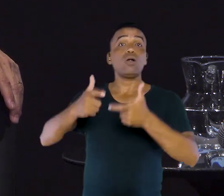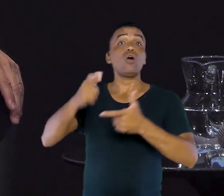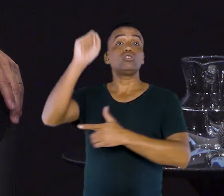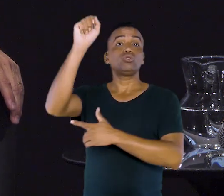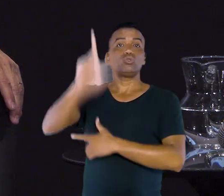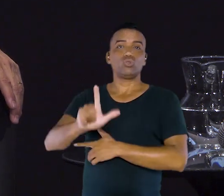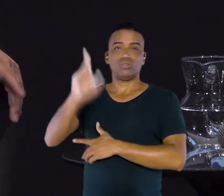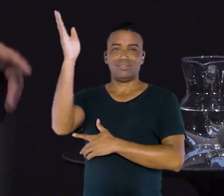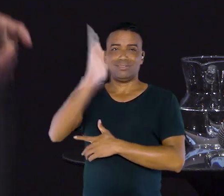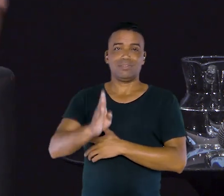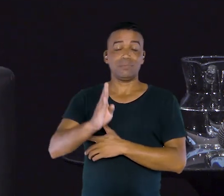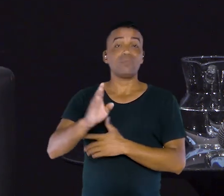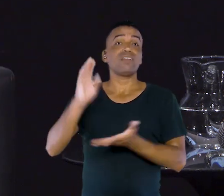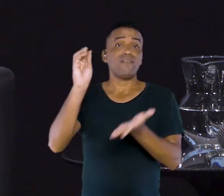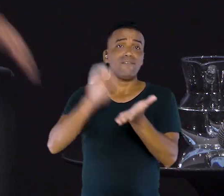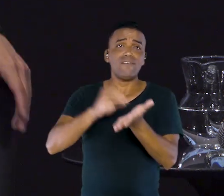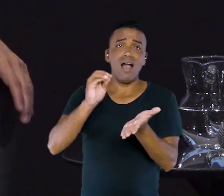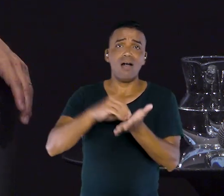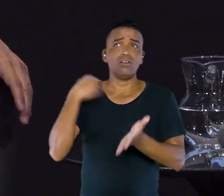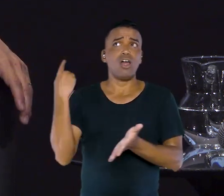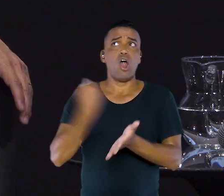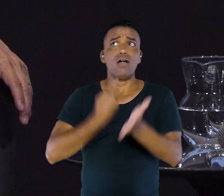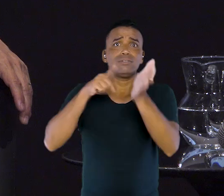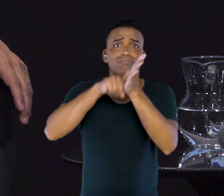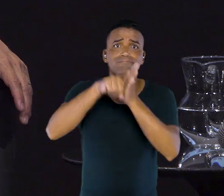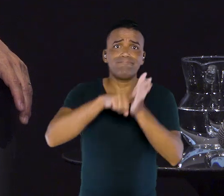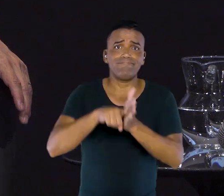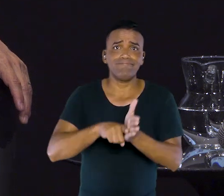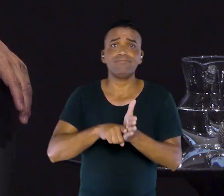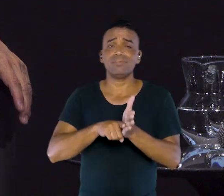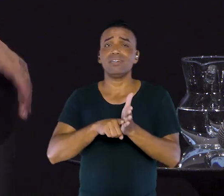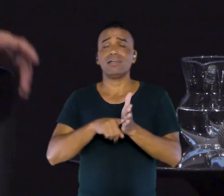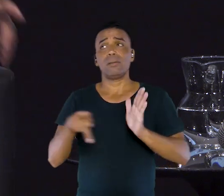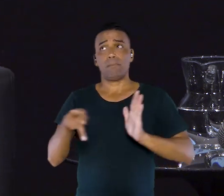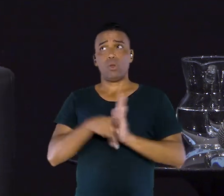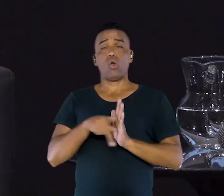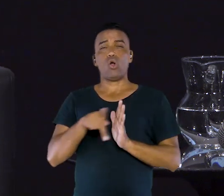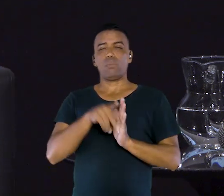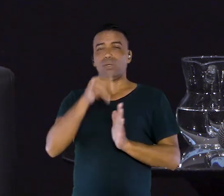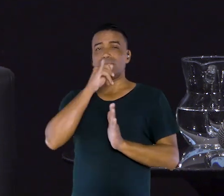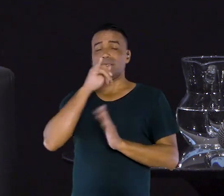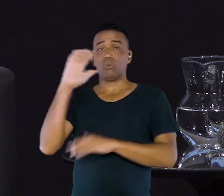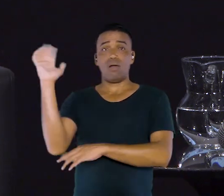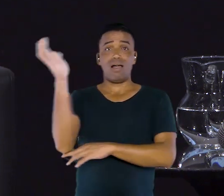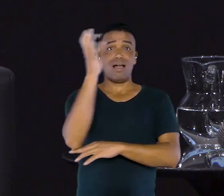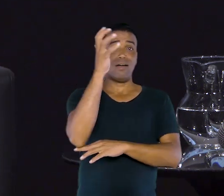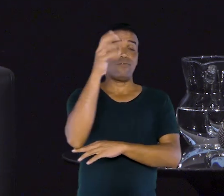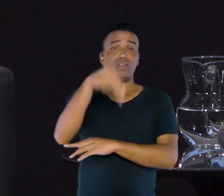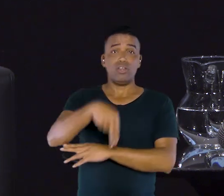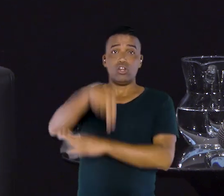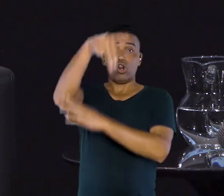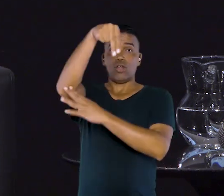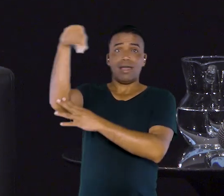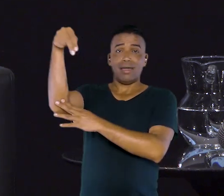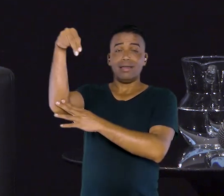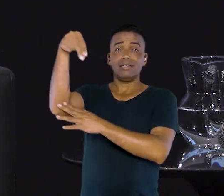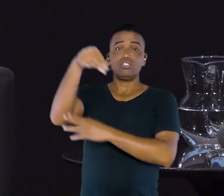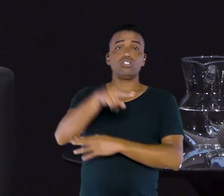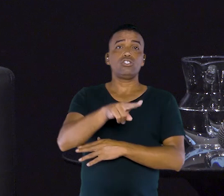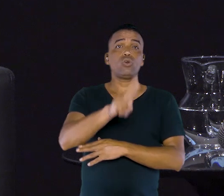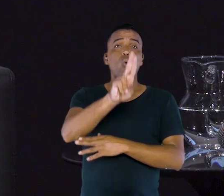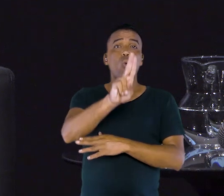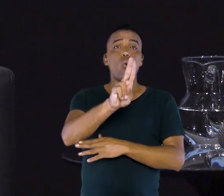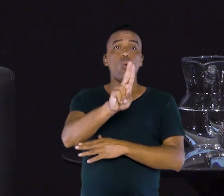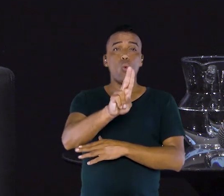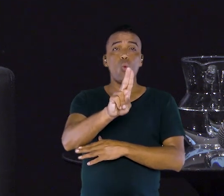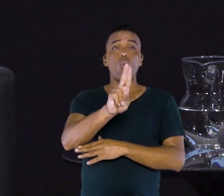sul do Brasil. E eu acho que falta a gente estudar essas coisas, porque eu suspeito que a caatinga... Eu acho que tem uma árvore no Nordeste que é o